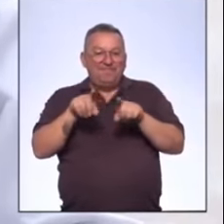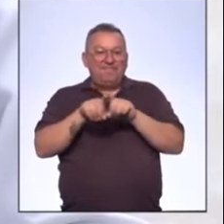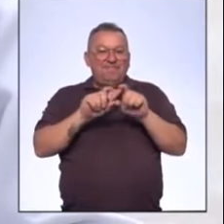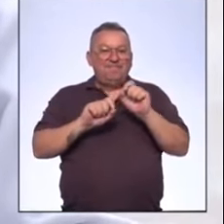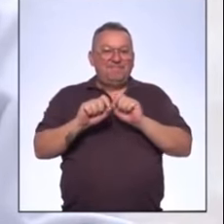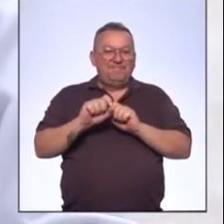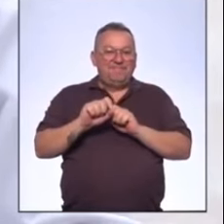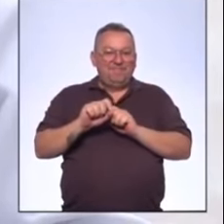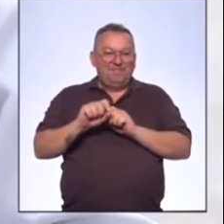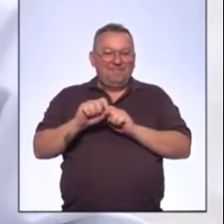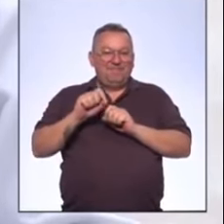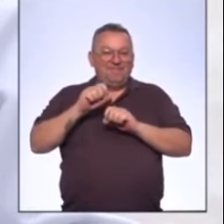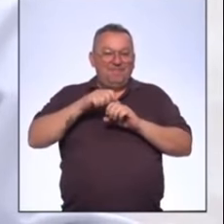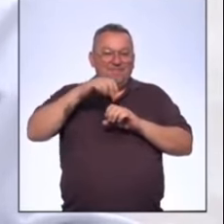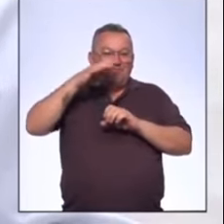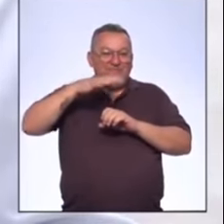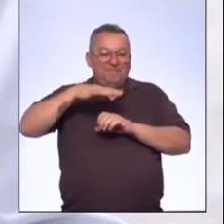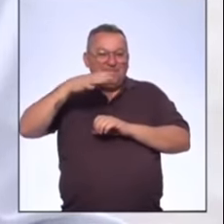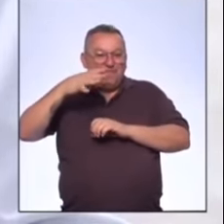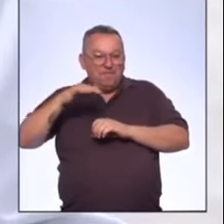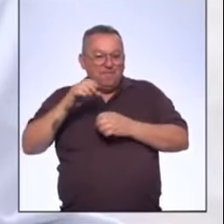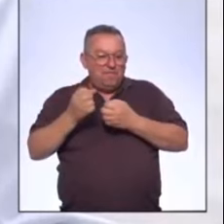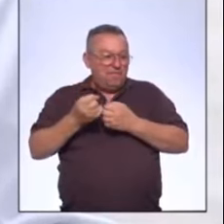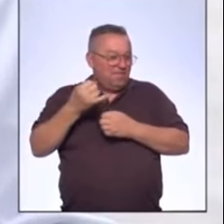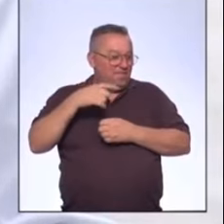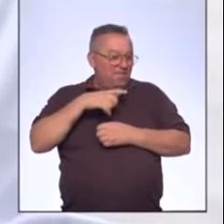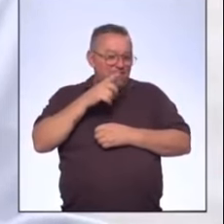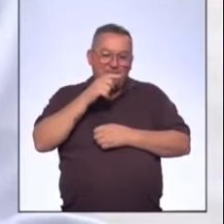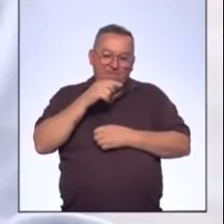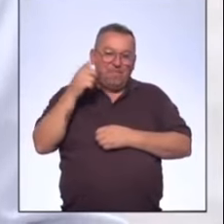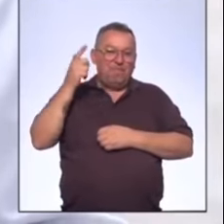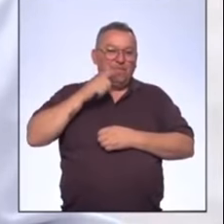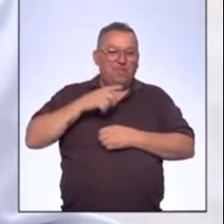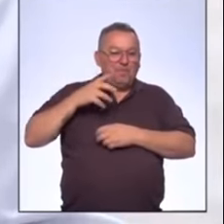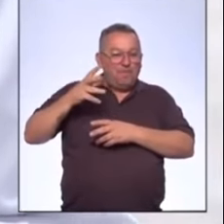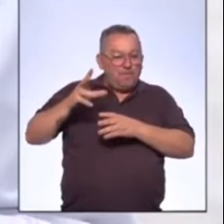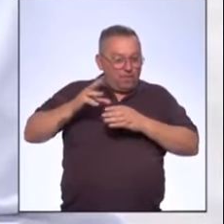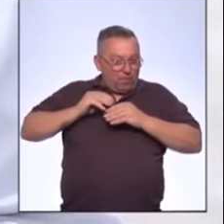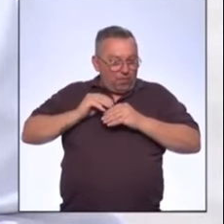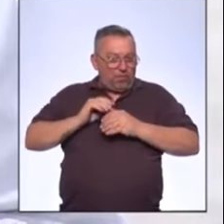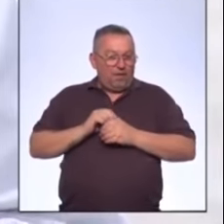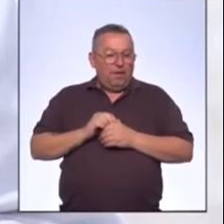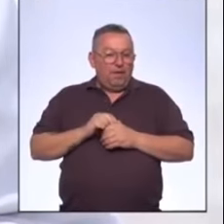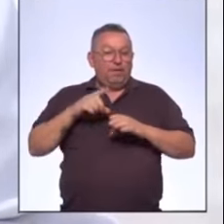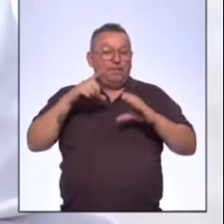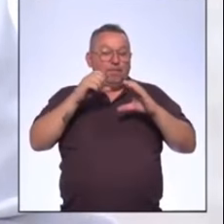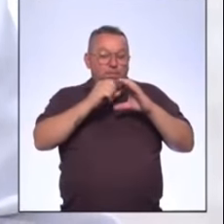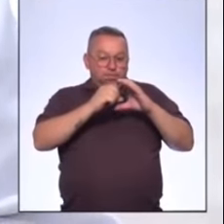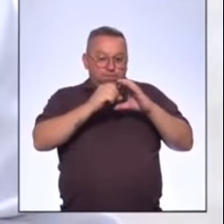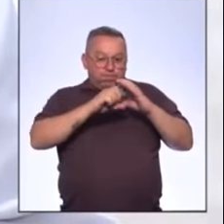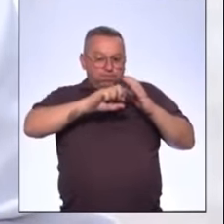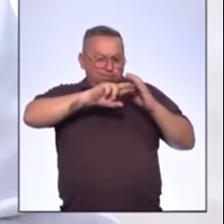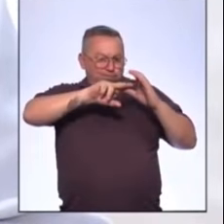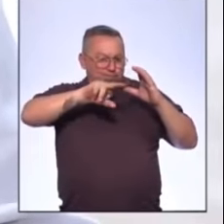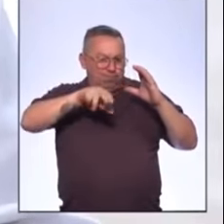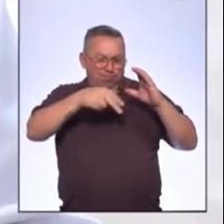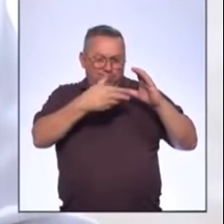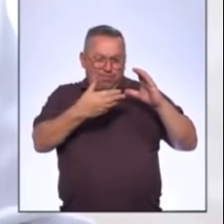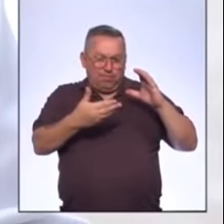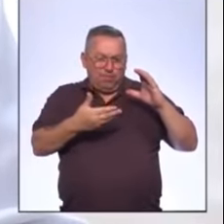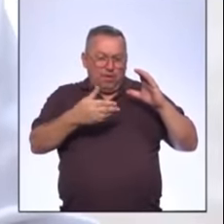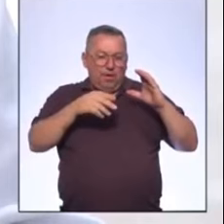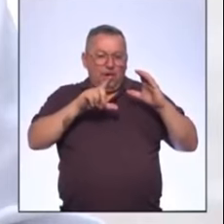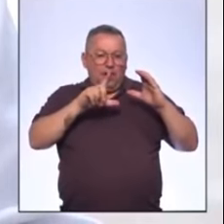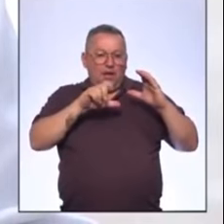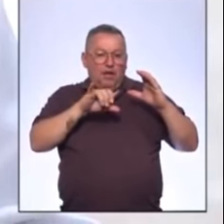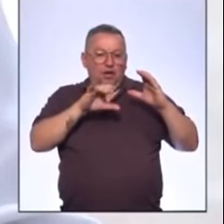poder flutuar ou não, vai depender da quantidade de água que ele absorver, tá bom? E vou ter muitos outros aqui,